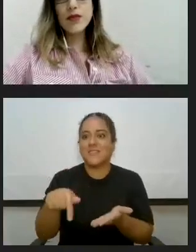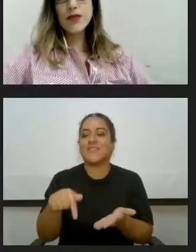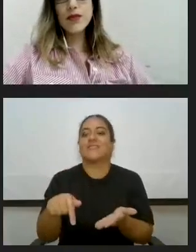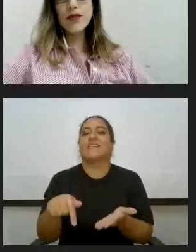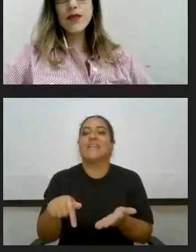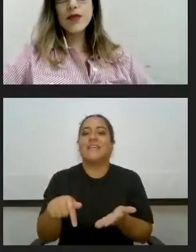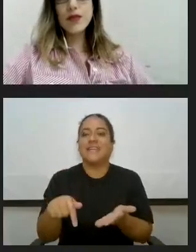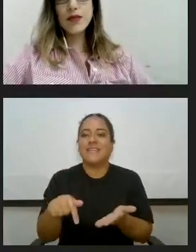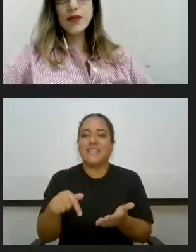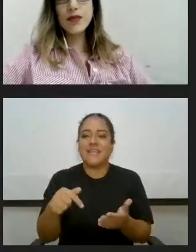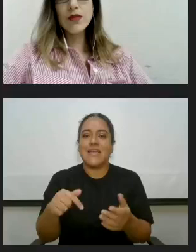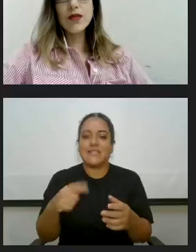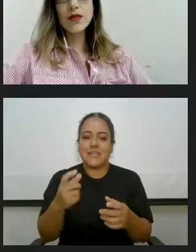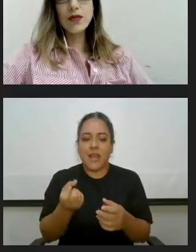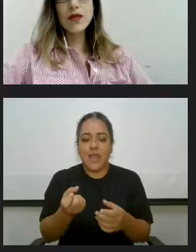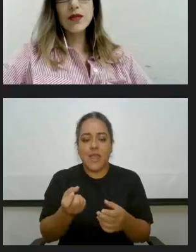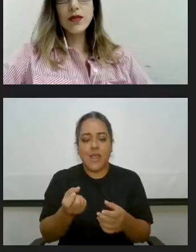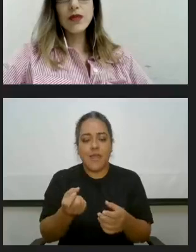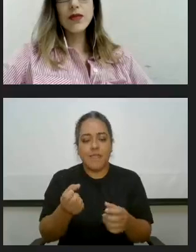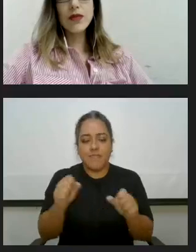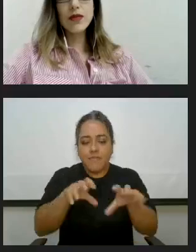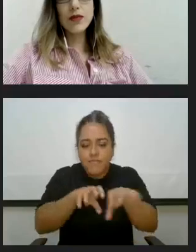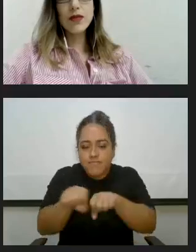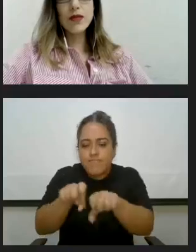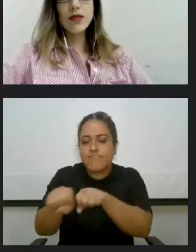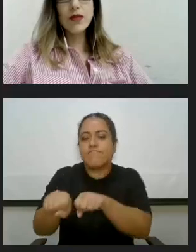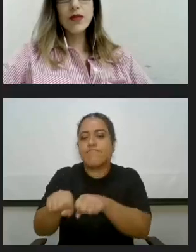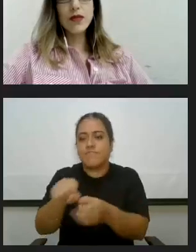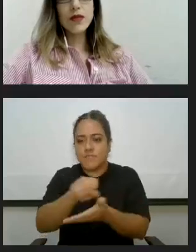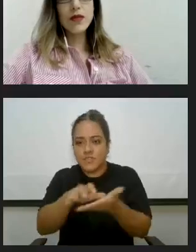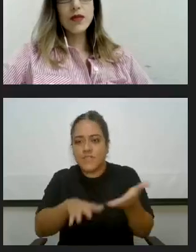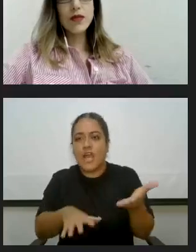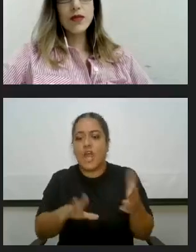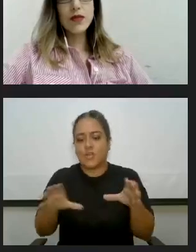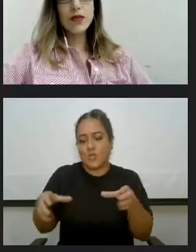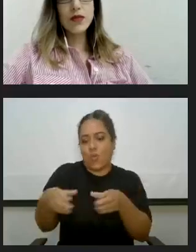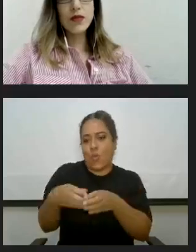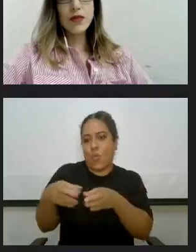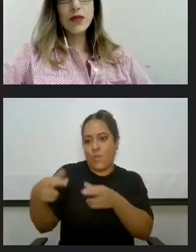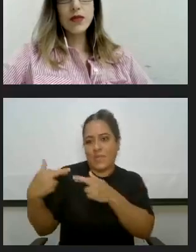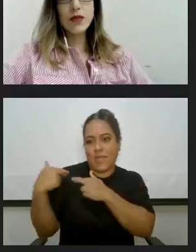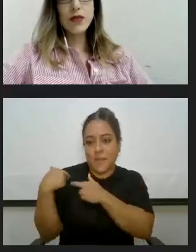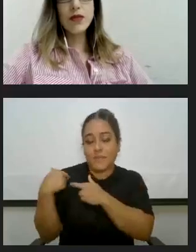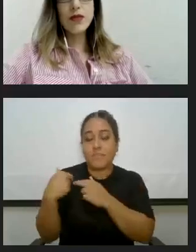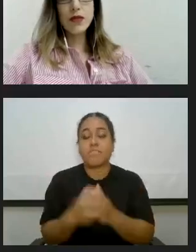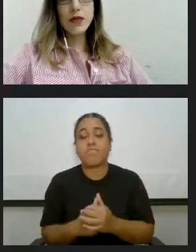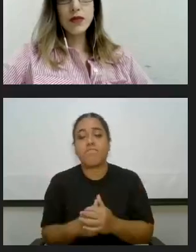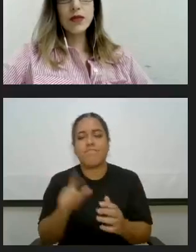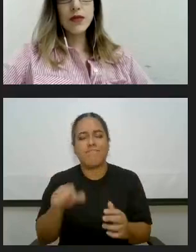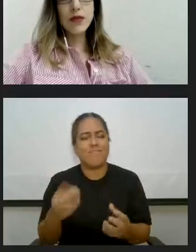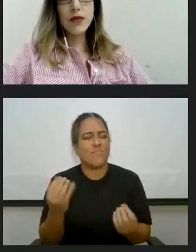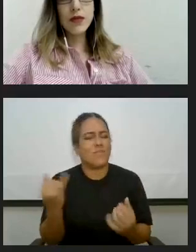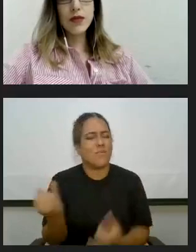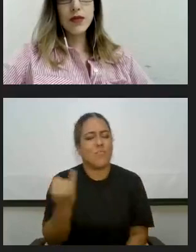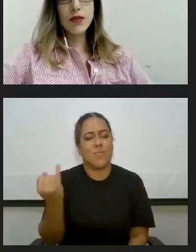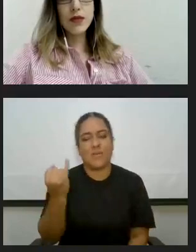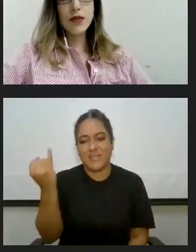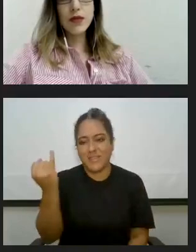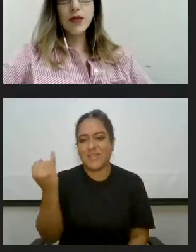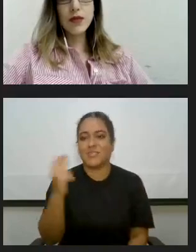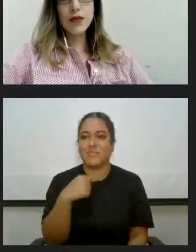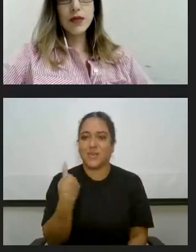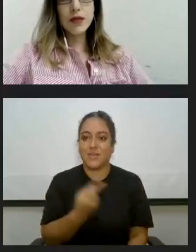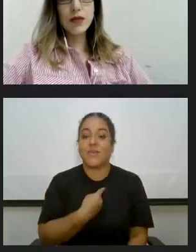esse ciclo de atividades, né, formativas do comitê, com um tema que é tão importante, né? Para nós ele é